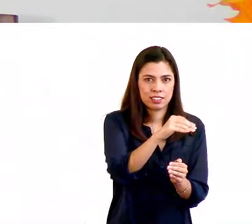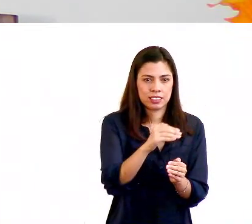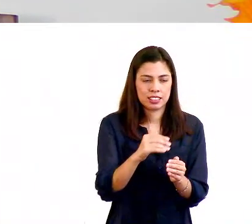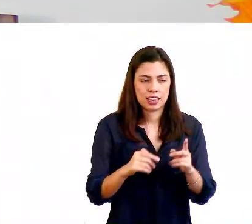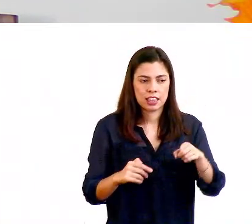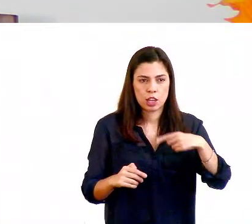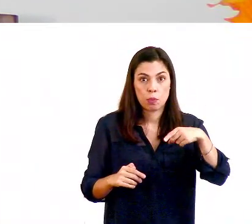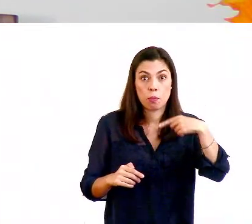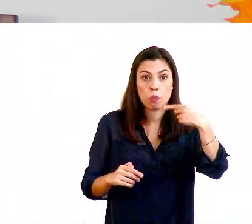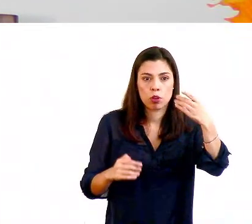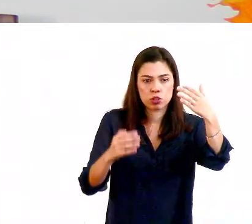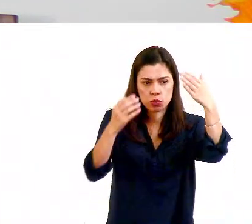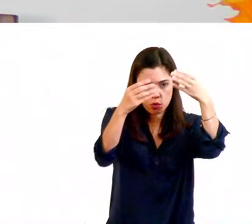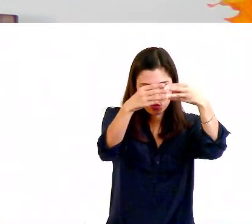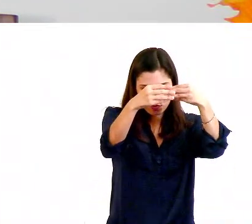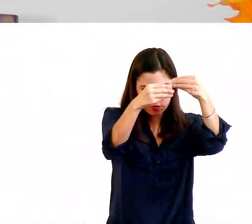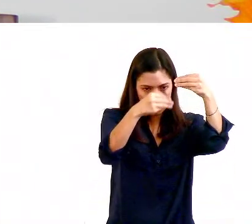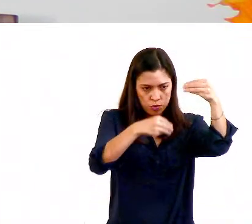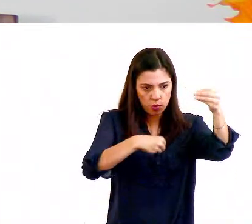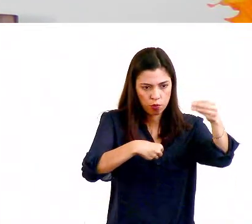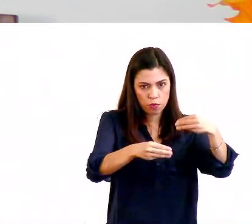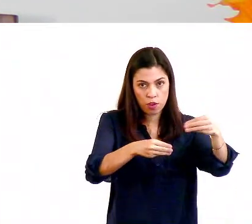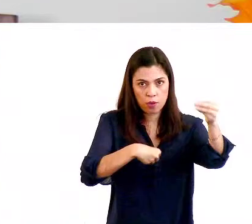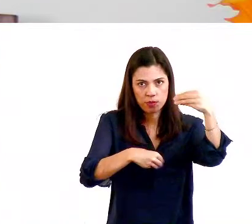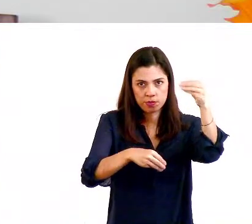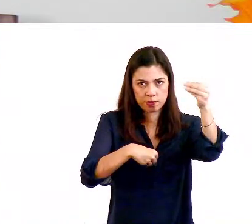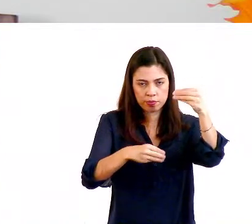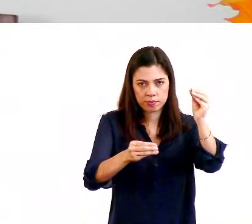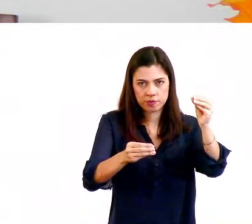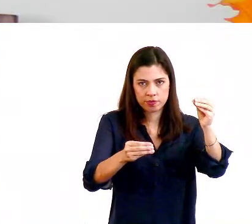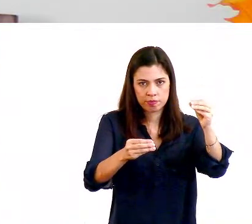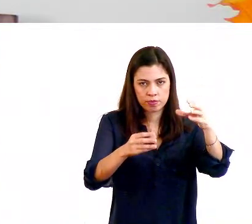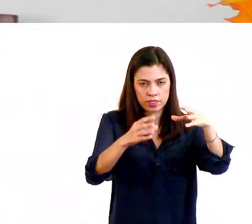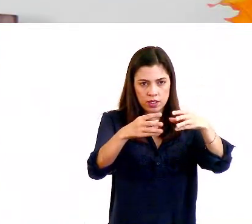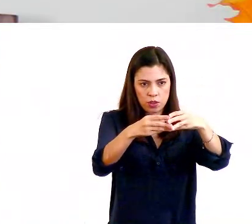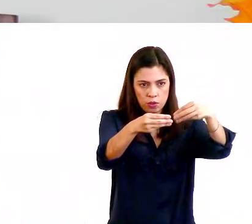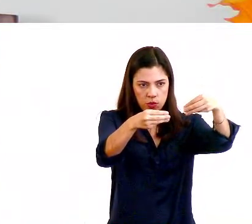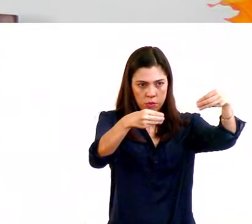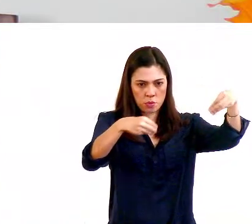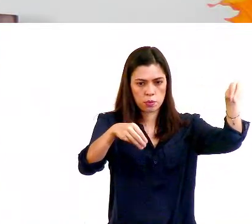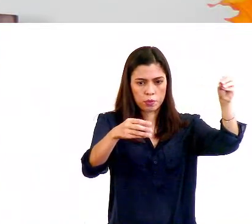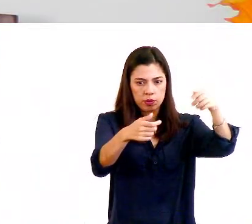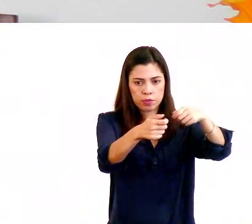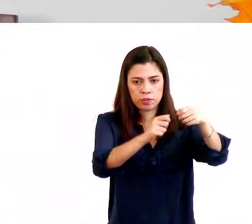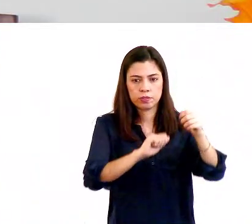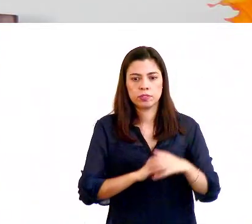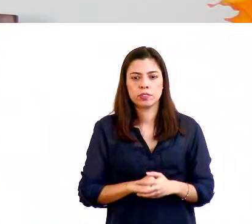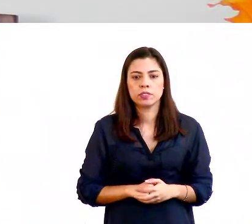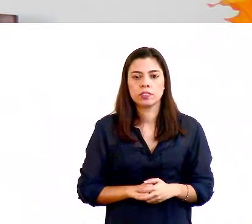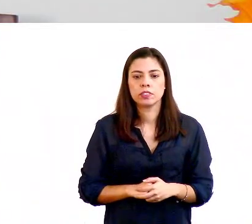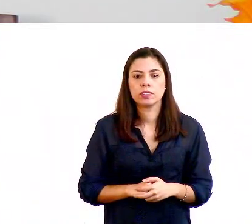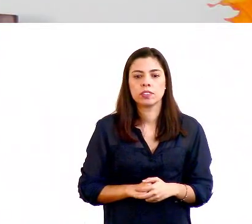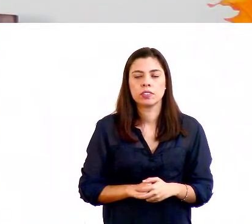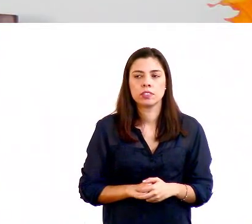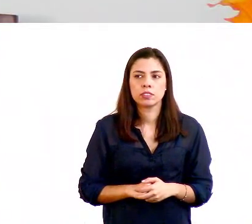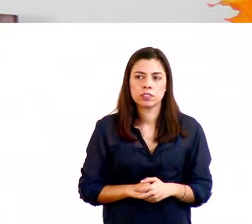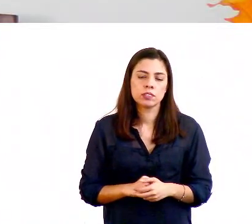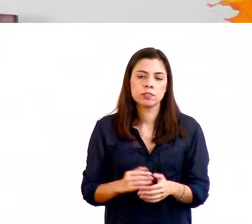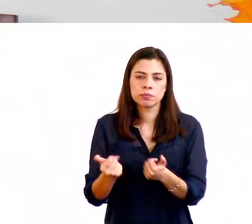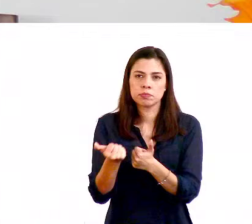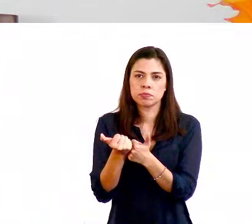do véu. Que véu? Do templo. Que Hebreus menciona, que se rasgou ao meio.